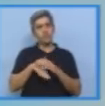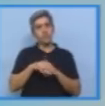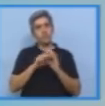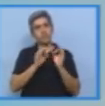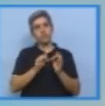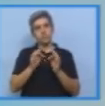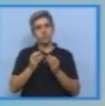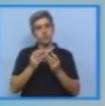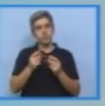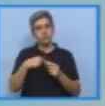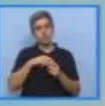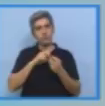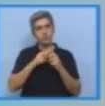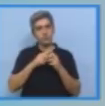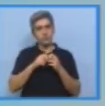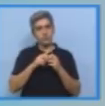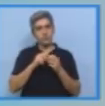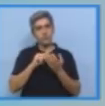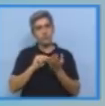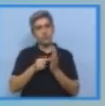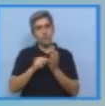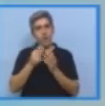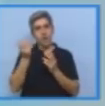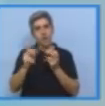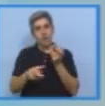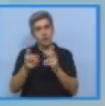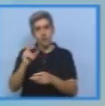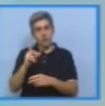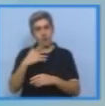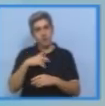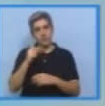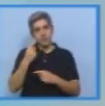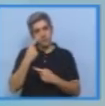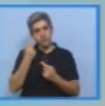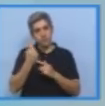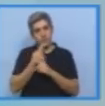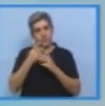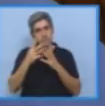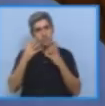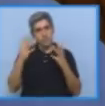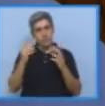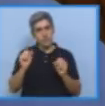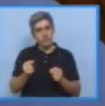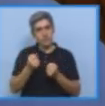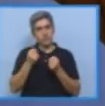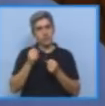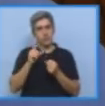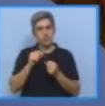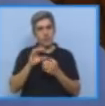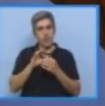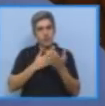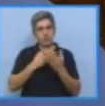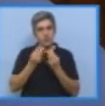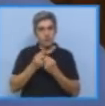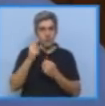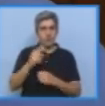vem resolver os nossos problemas muito pontuais, mas vem-nos anunciar uma coisa maior, a salvação e, sobretudo, a relação com